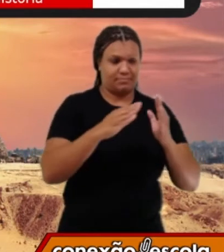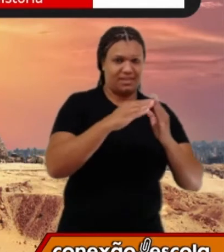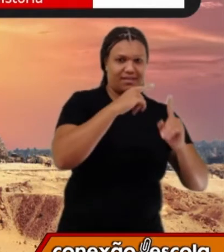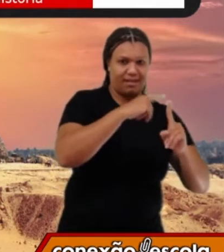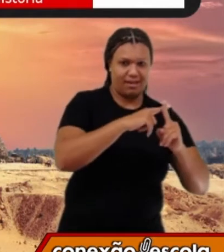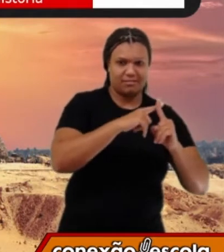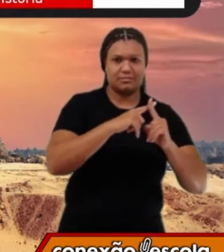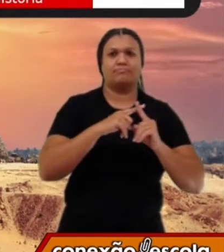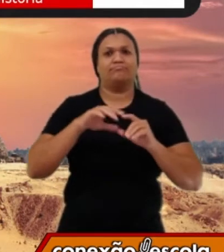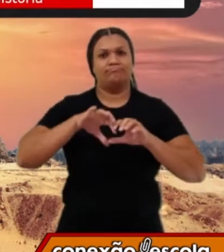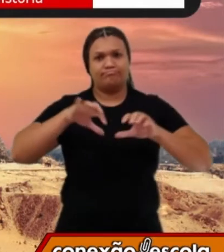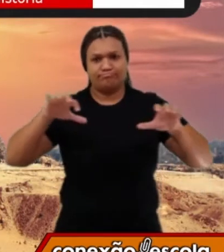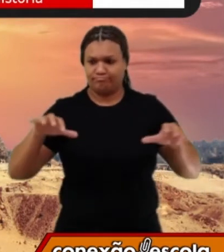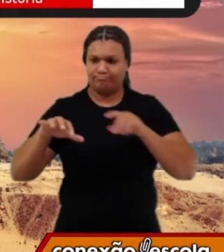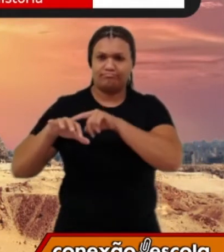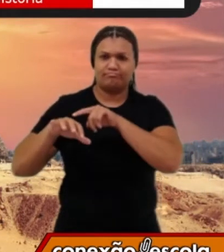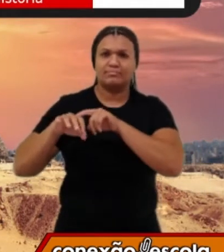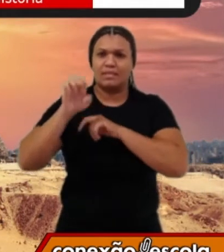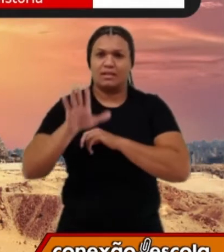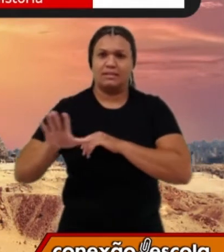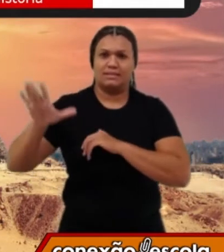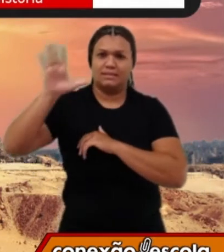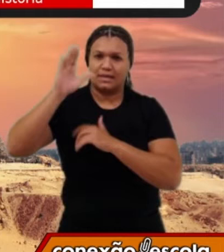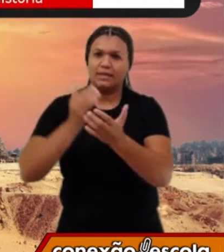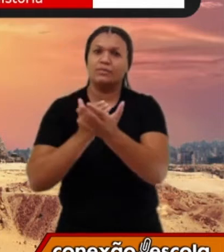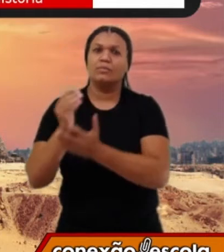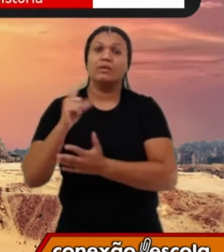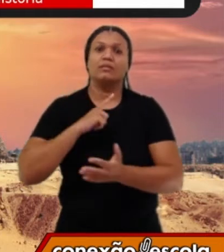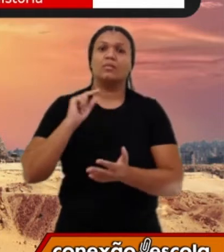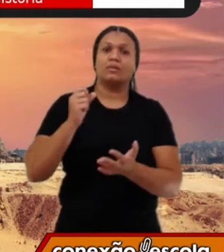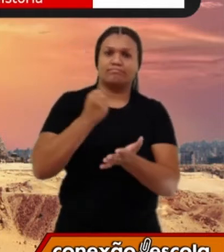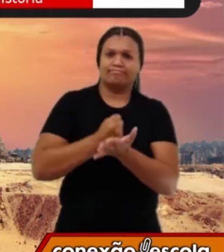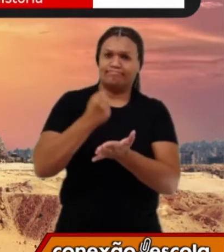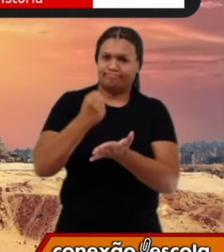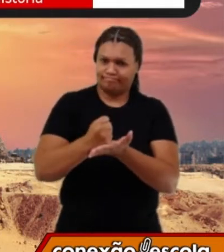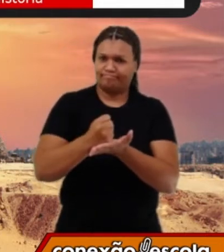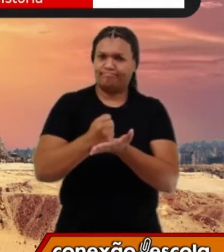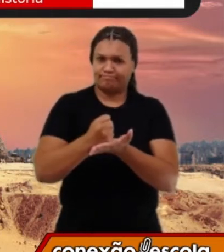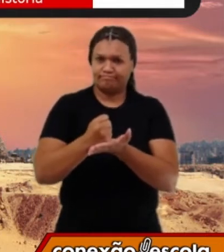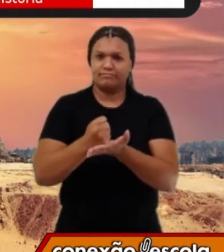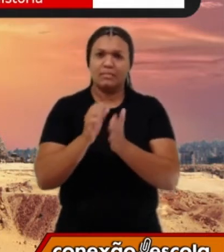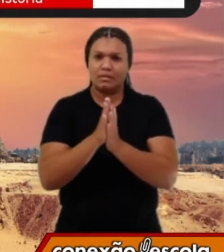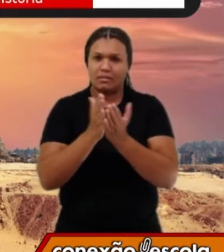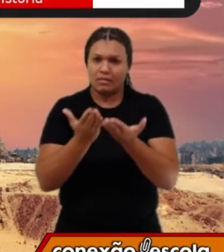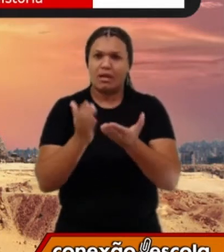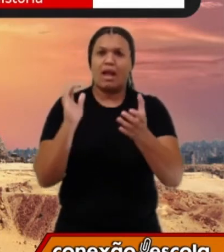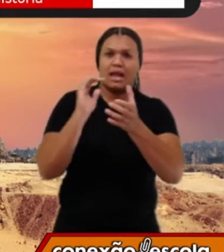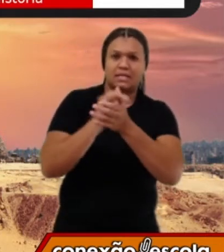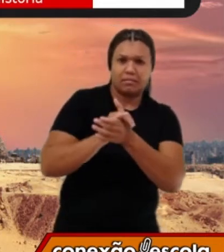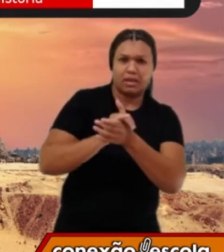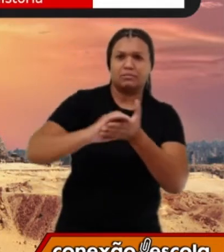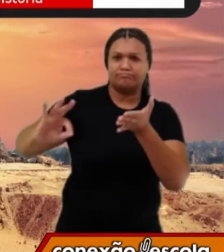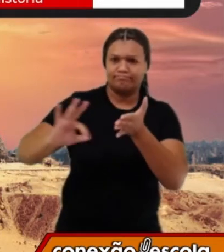temos então a instituição dos cartórios, do casamento civil, incluídos então na República por essa